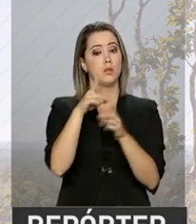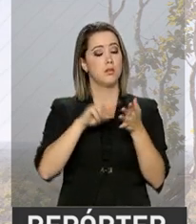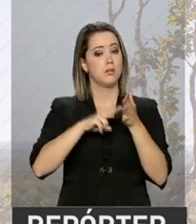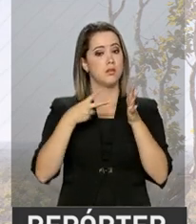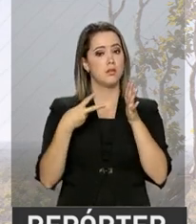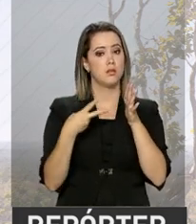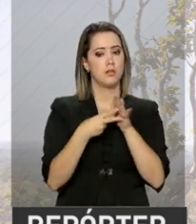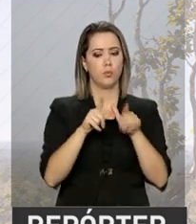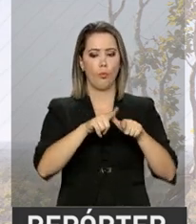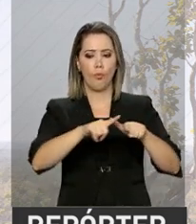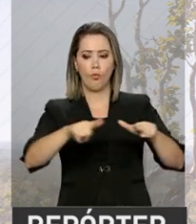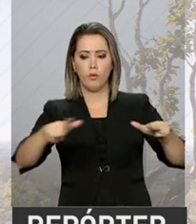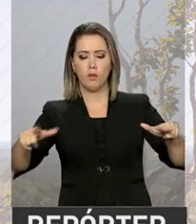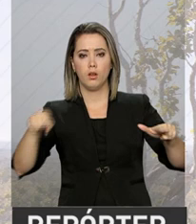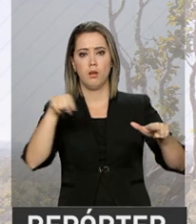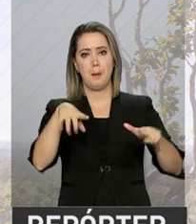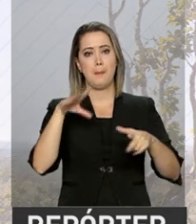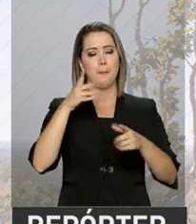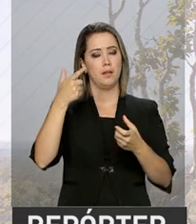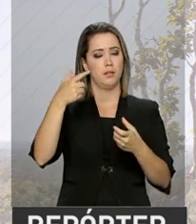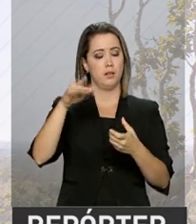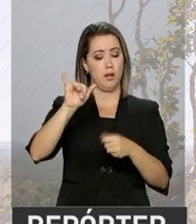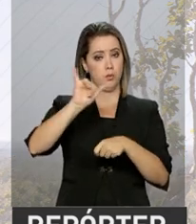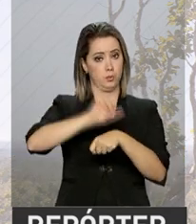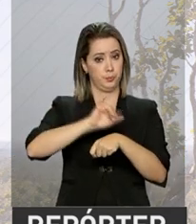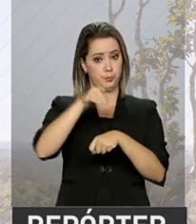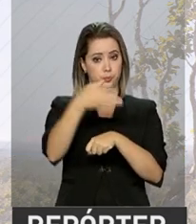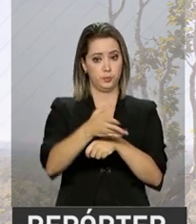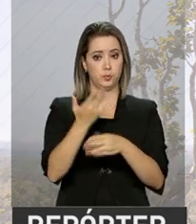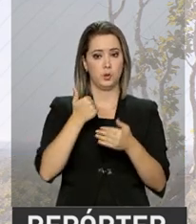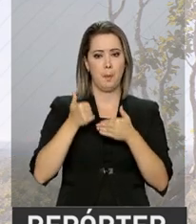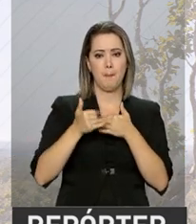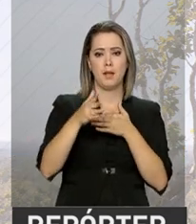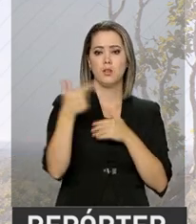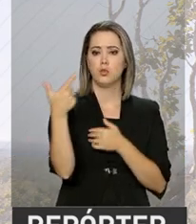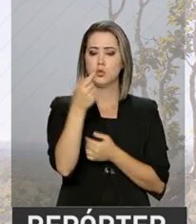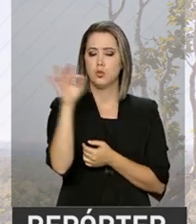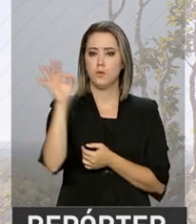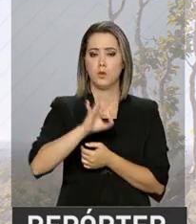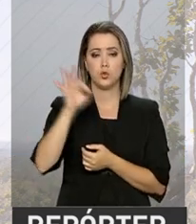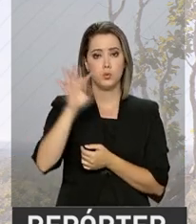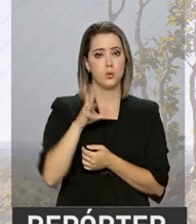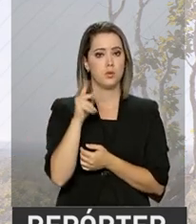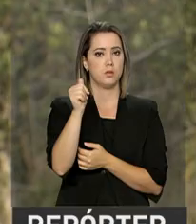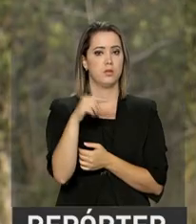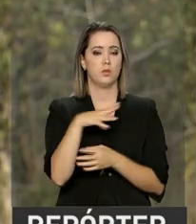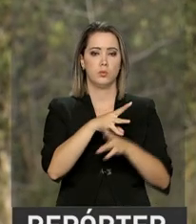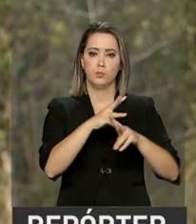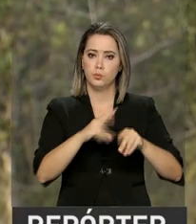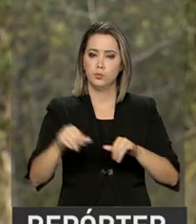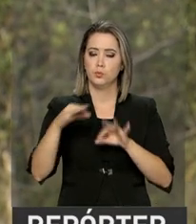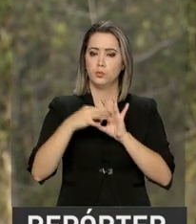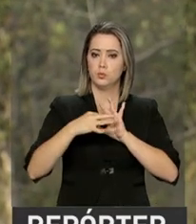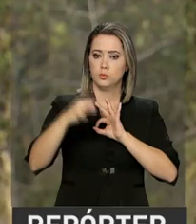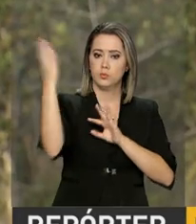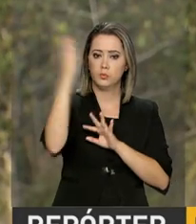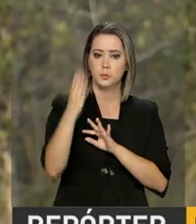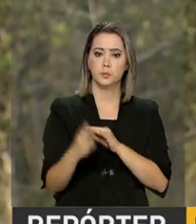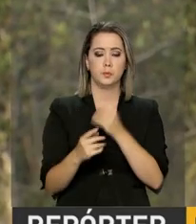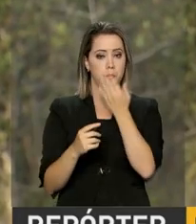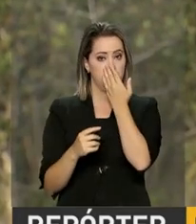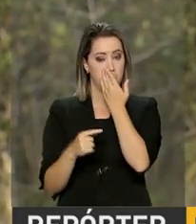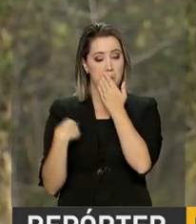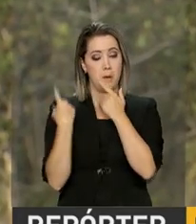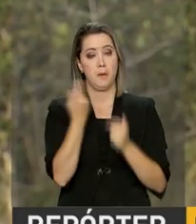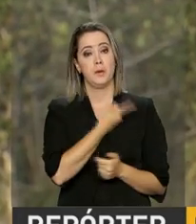planalto central essa vasta cobertura equivale a mais de 20% do território nacional nós estamos no Parque Nacional